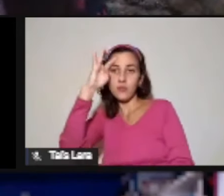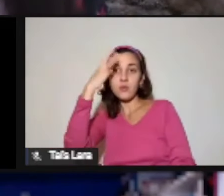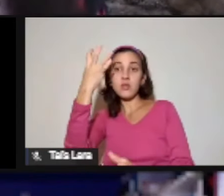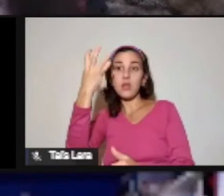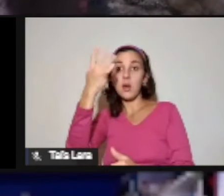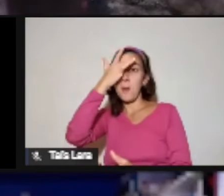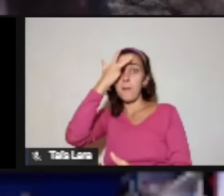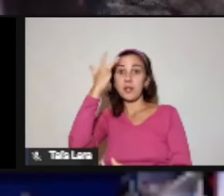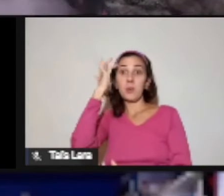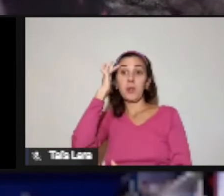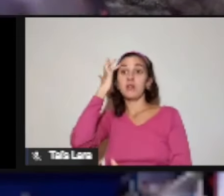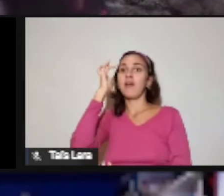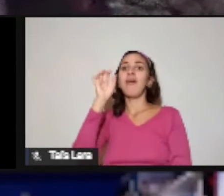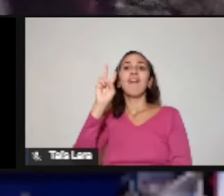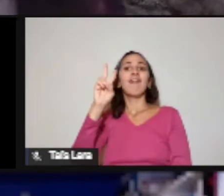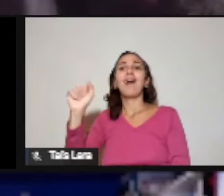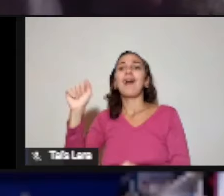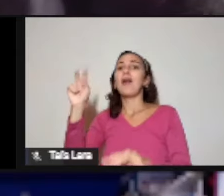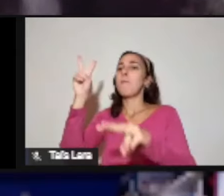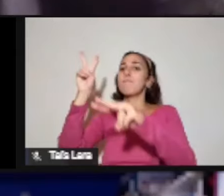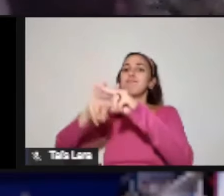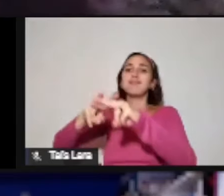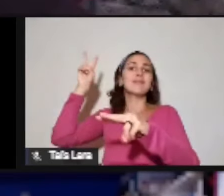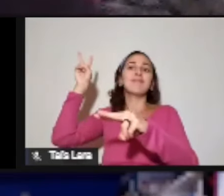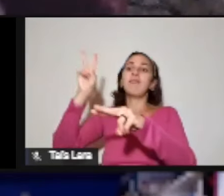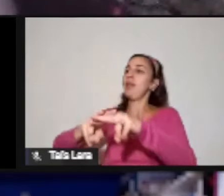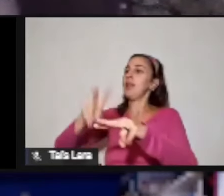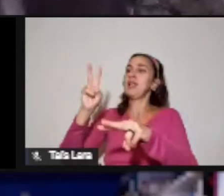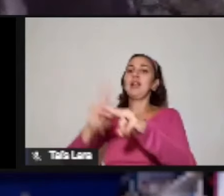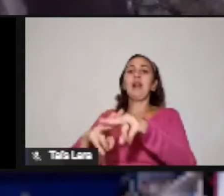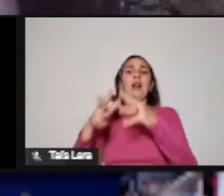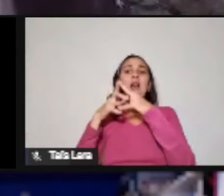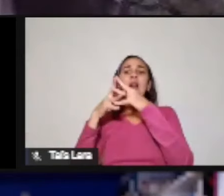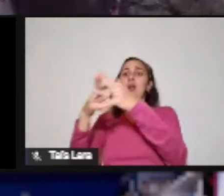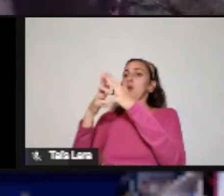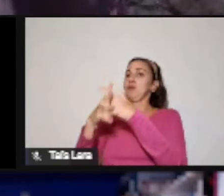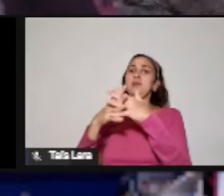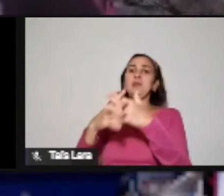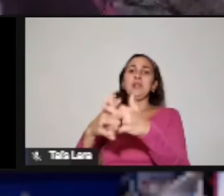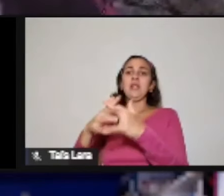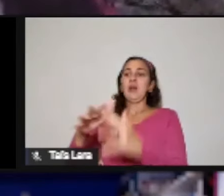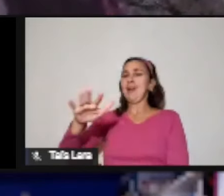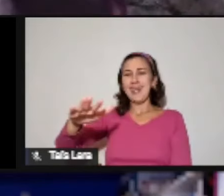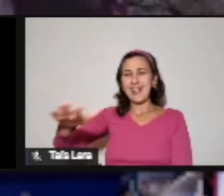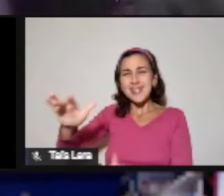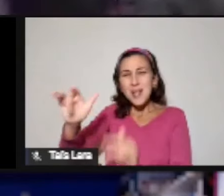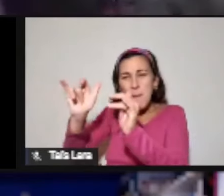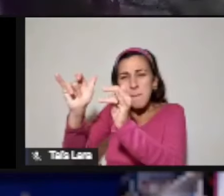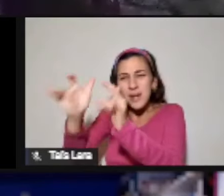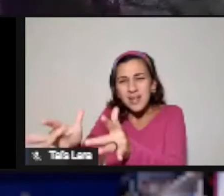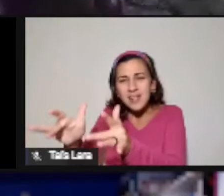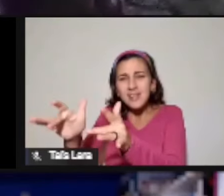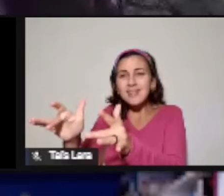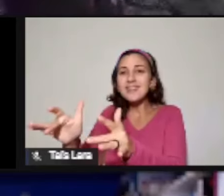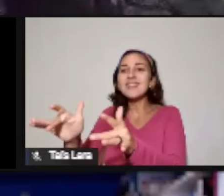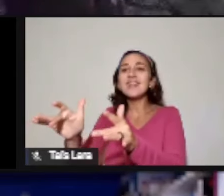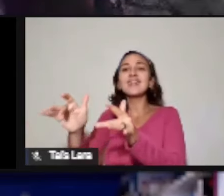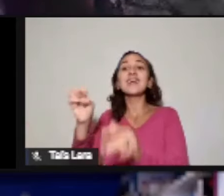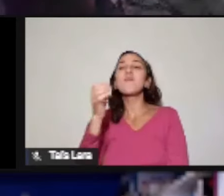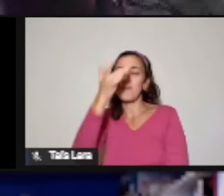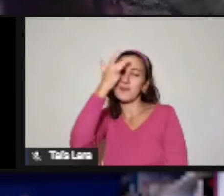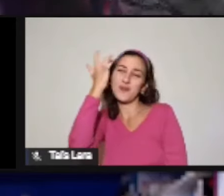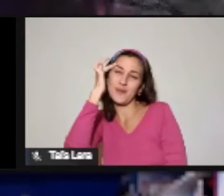que, nossa, vai bater aqui, vai ser um forro bodó, e a criança ainda vai ficar sozinha, gente, tem gente que acha que se ligar para o Disque